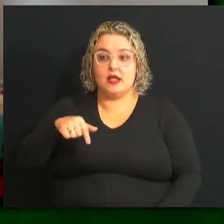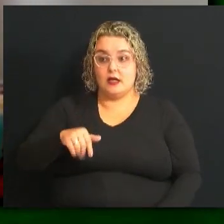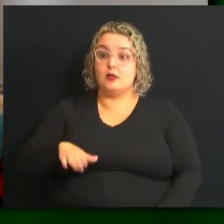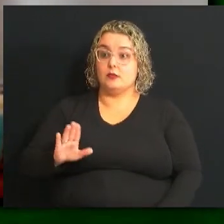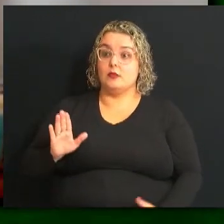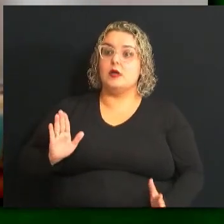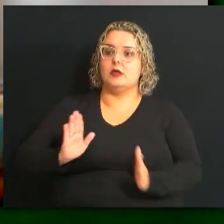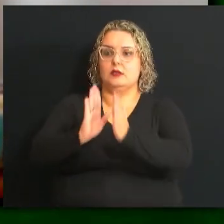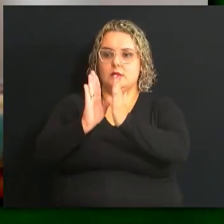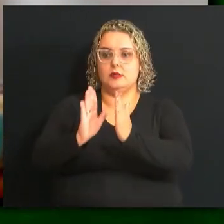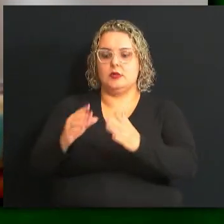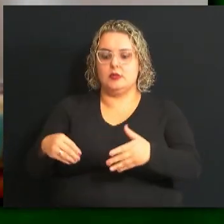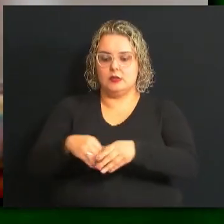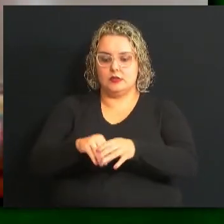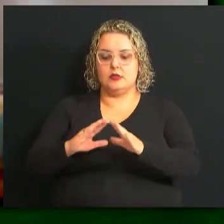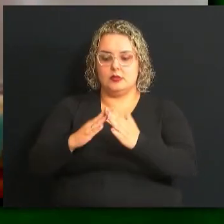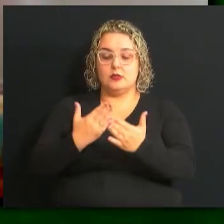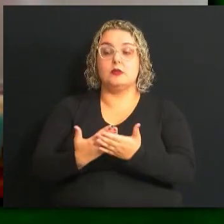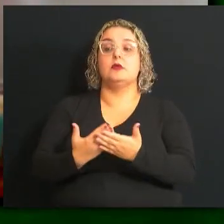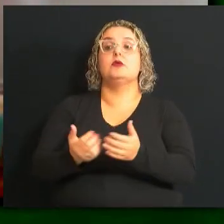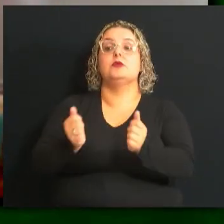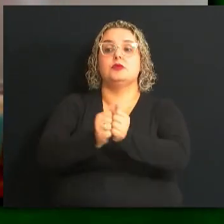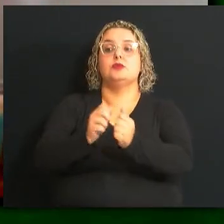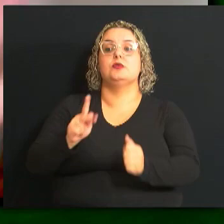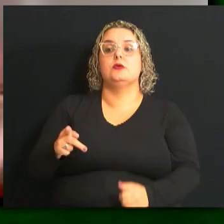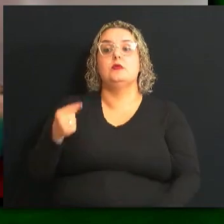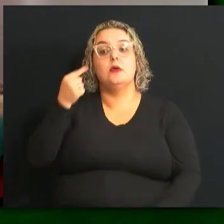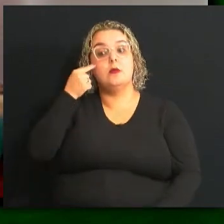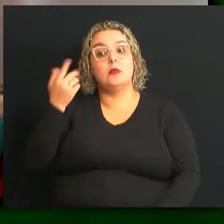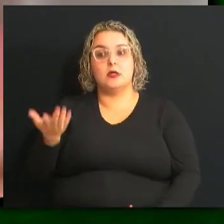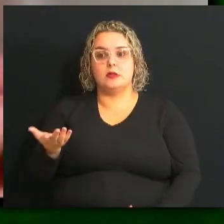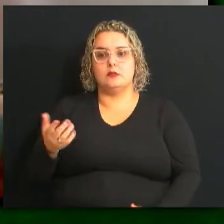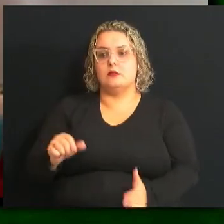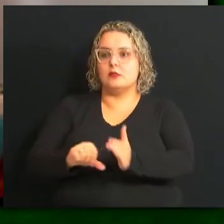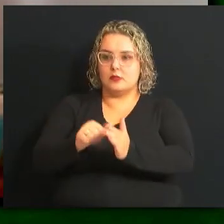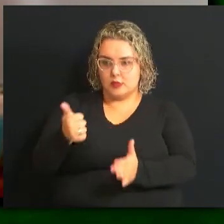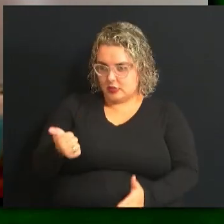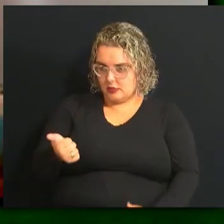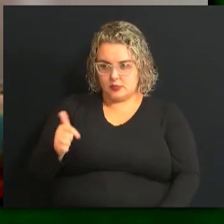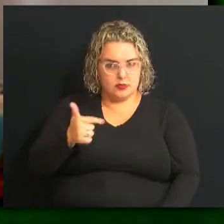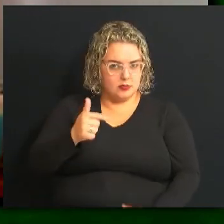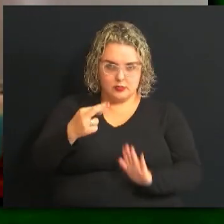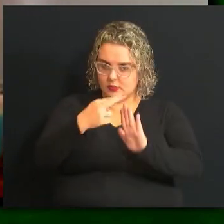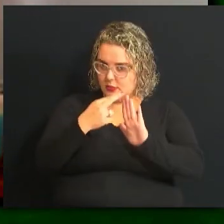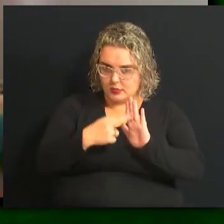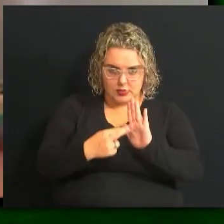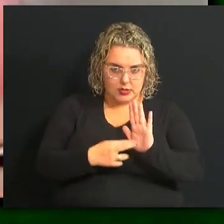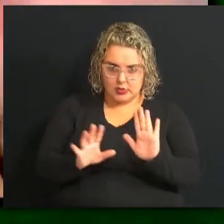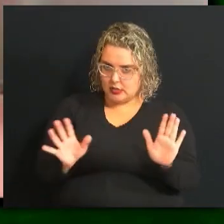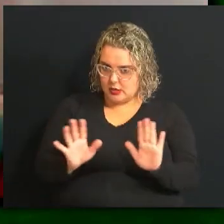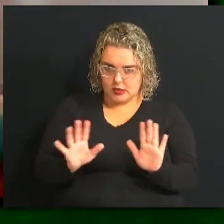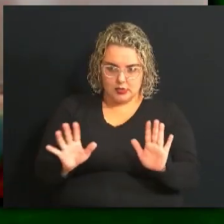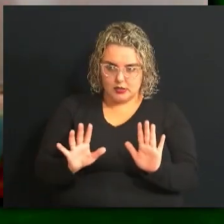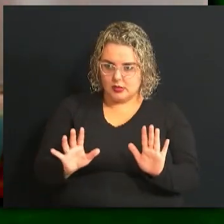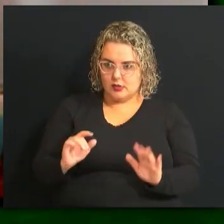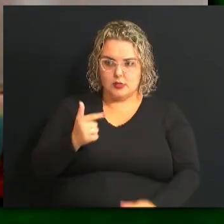na escola e com os professores. Mas vamos pensar, né? Primeiro que não tem regra, não tem um jeito de fazer